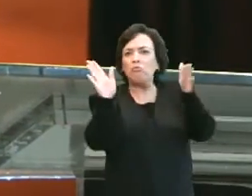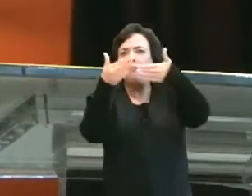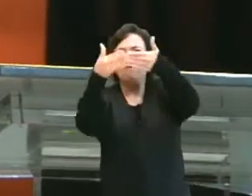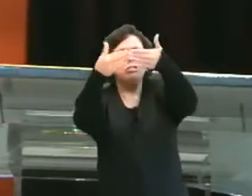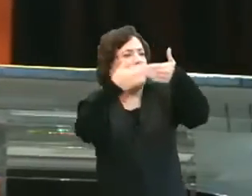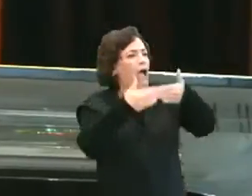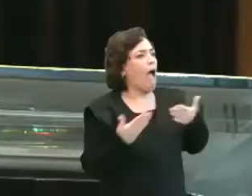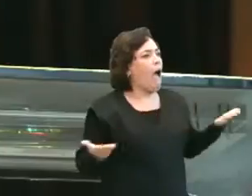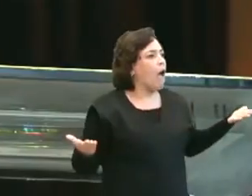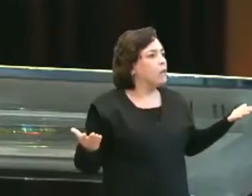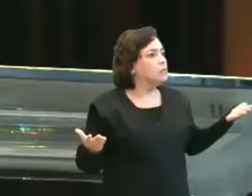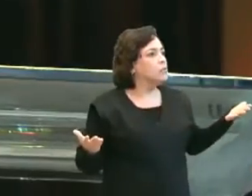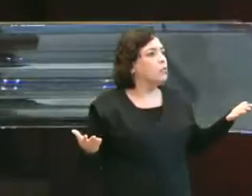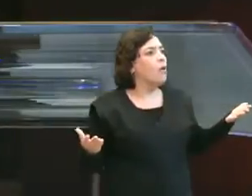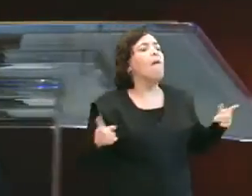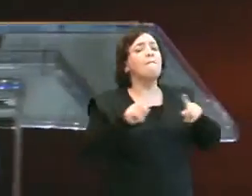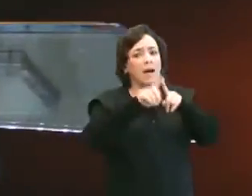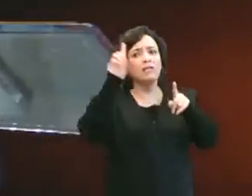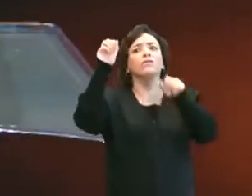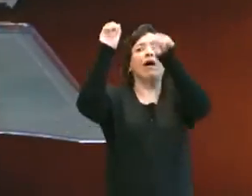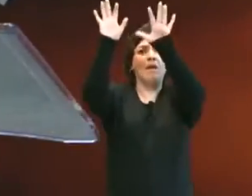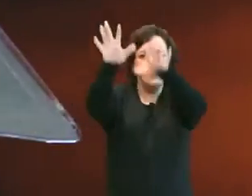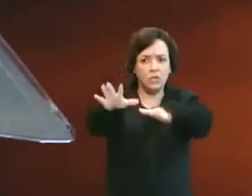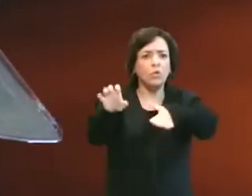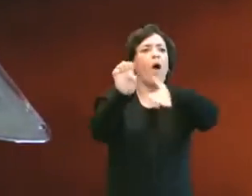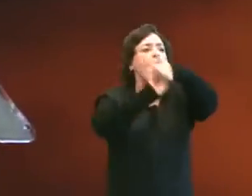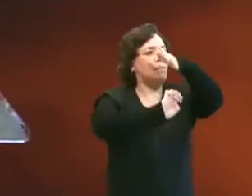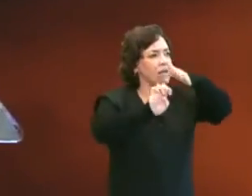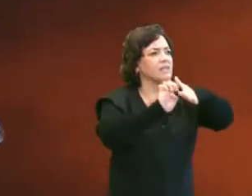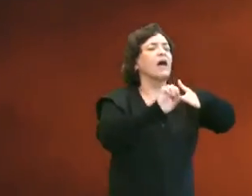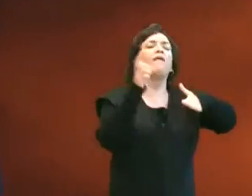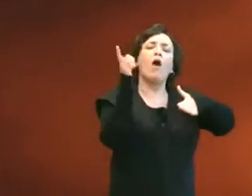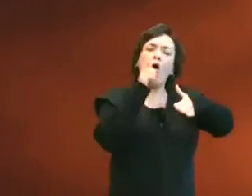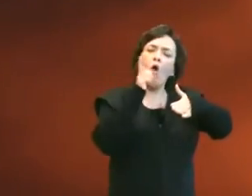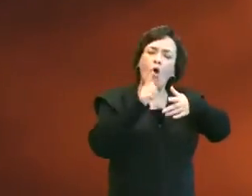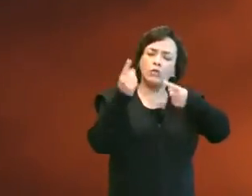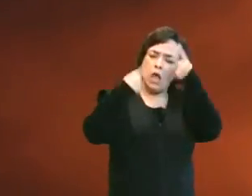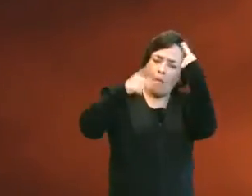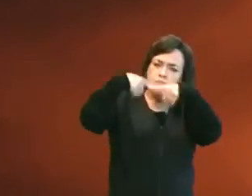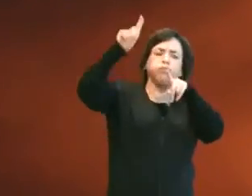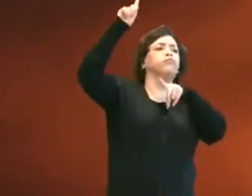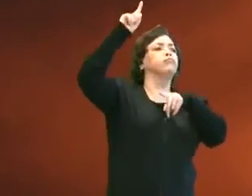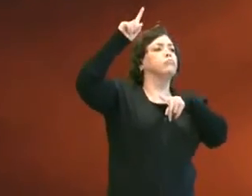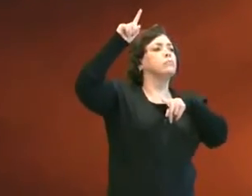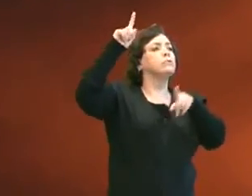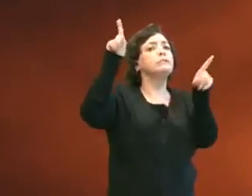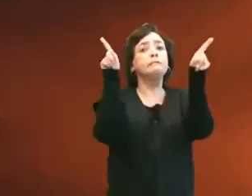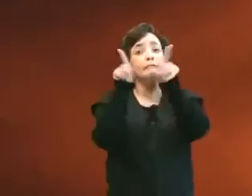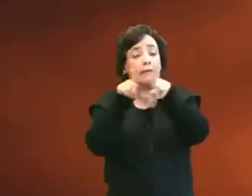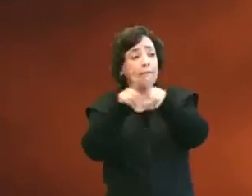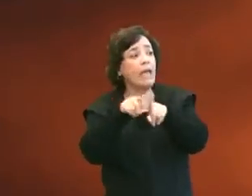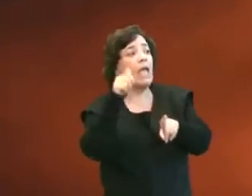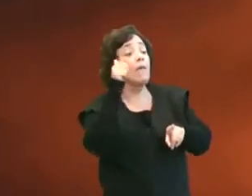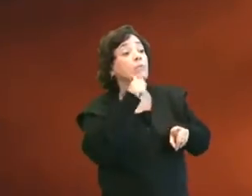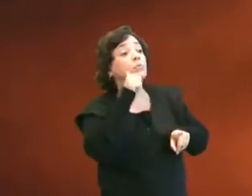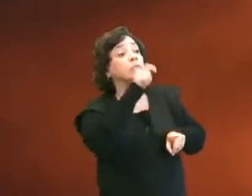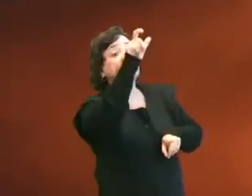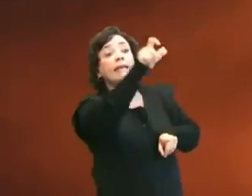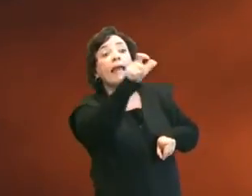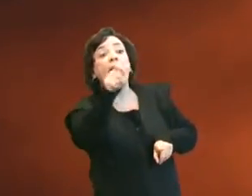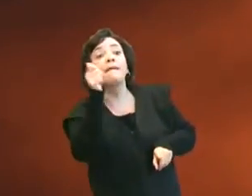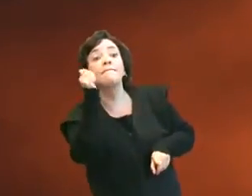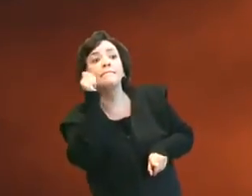de maneiras diferentes. Eu vejo a mão do Senhor sendo estendida sobre mulheres, mães,